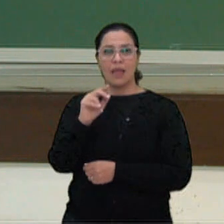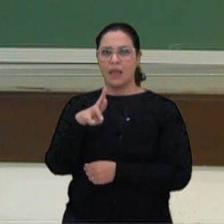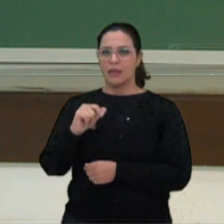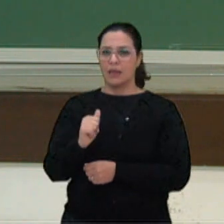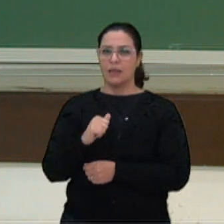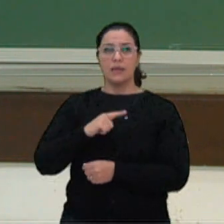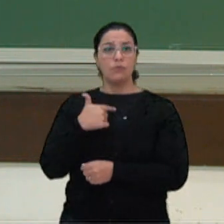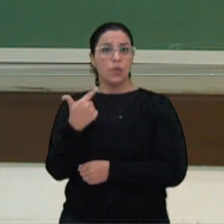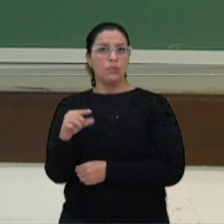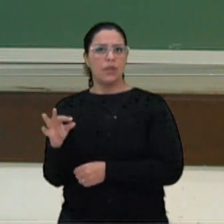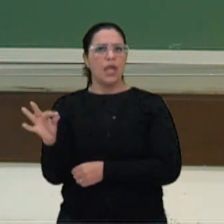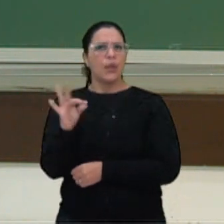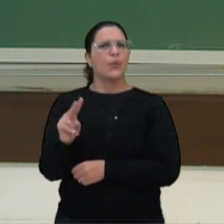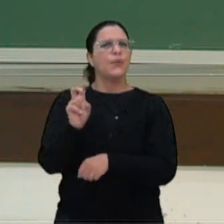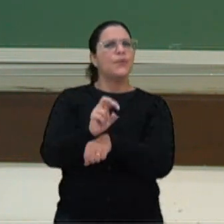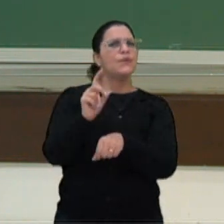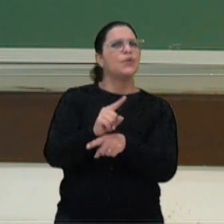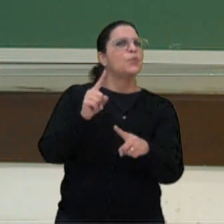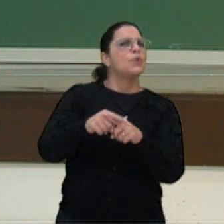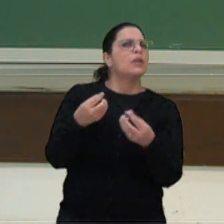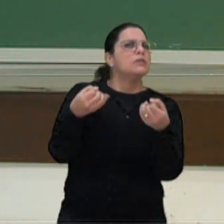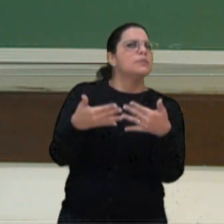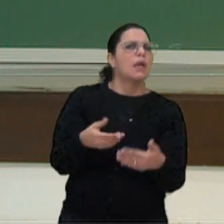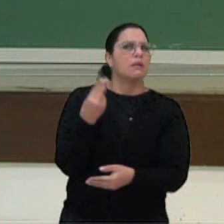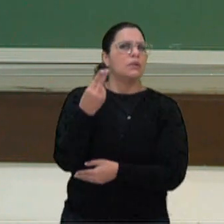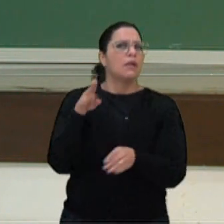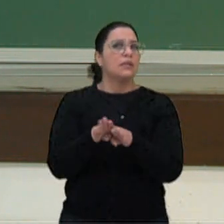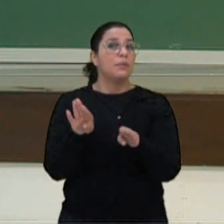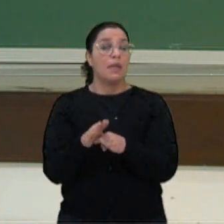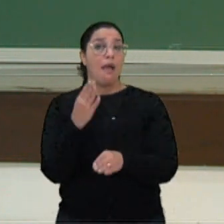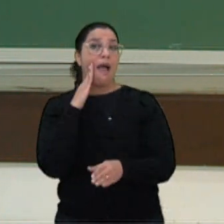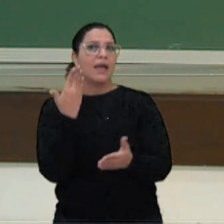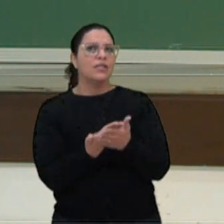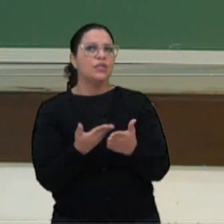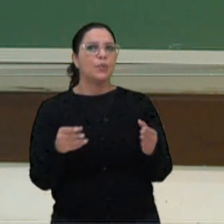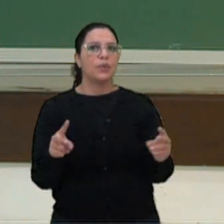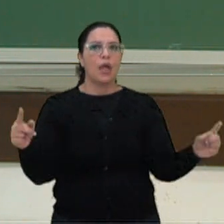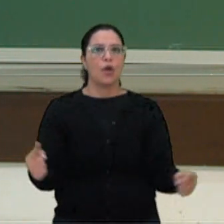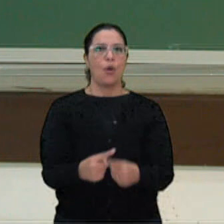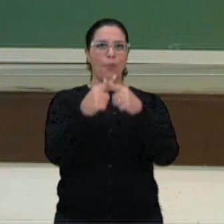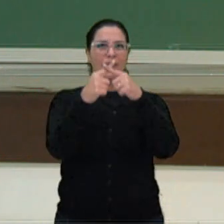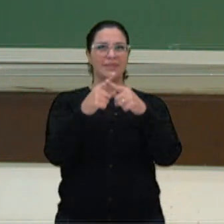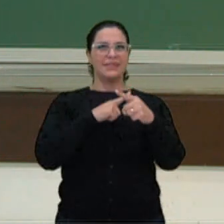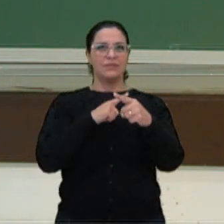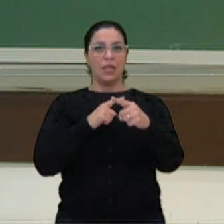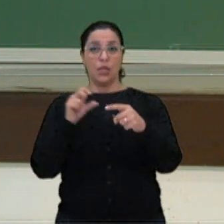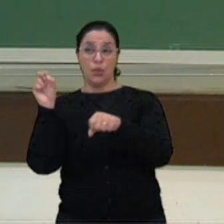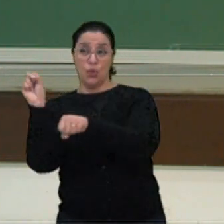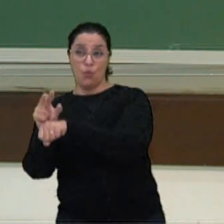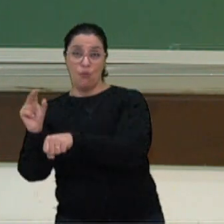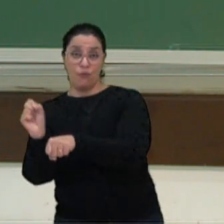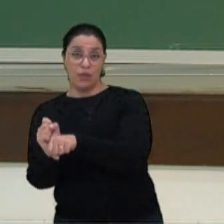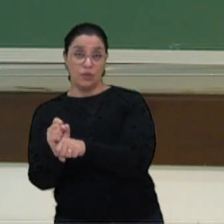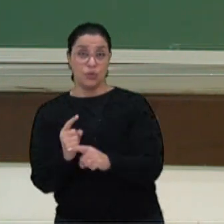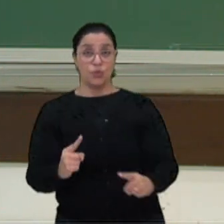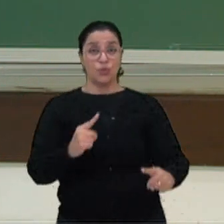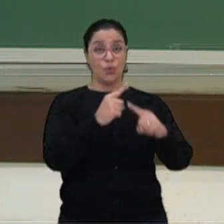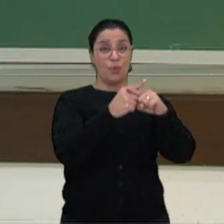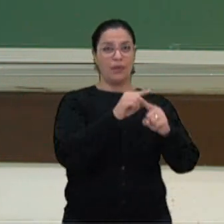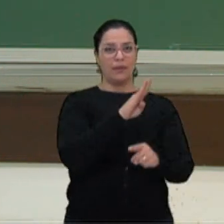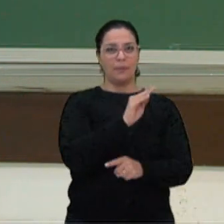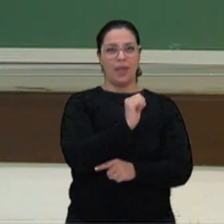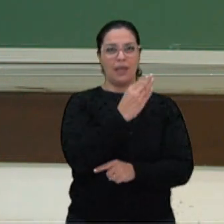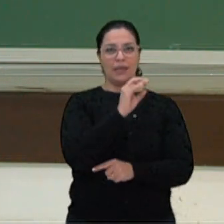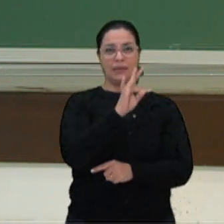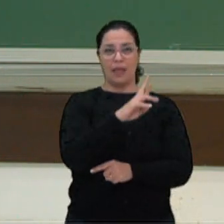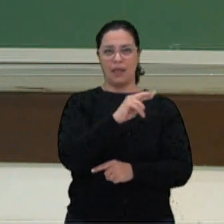vírus. Não sabem explicar muito bem por quê, mas acreditam que é porque a bactéria e o vírus eles competem pelos mesmos componentes celulares. Então, eles começaram